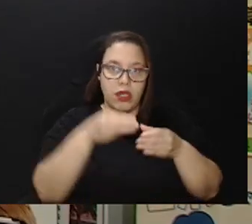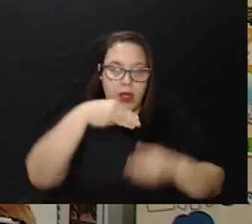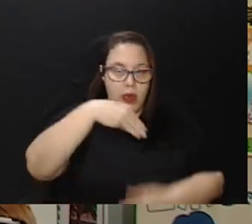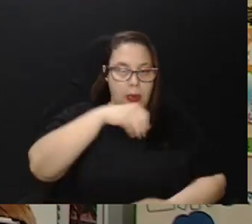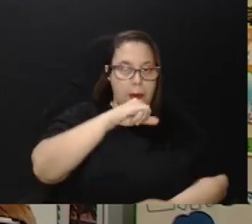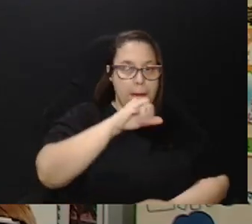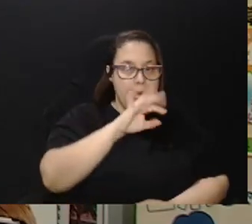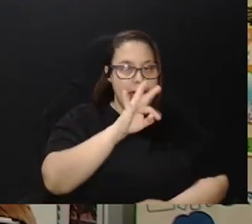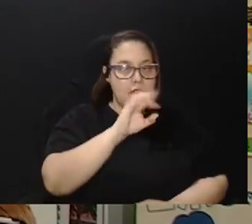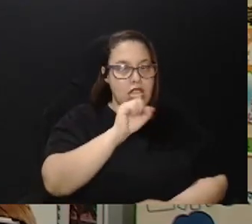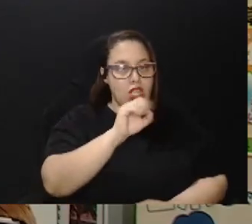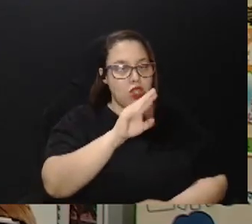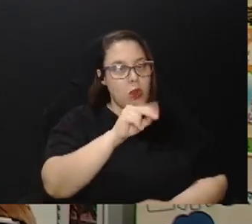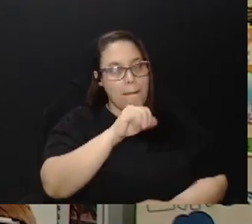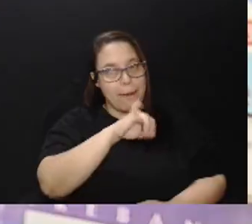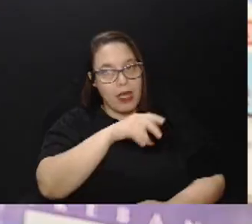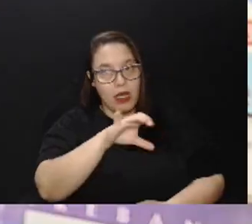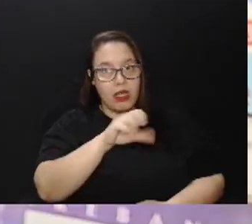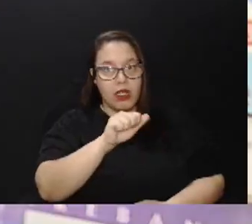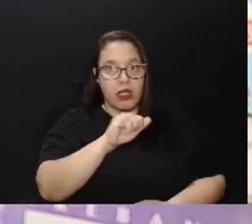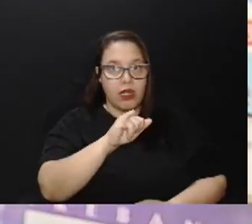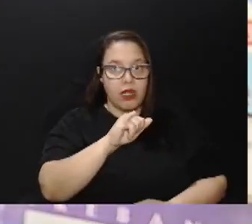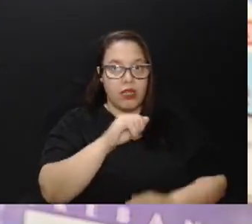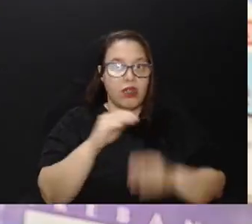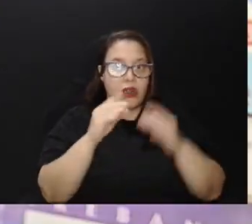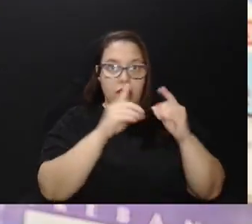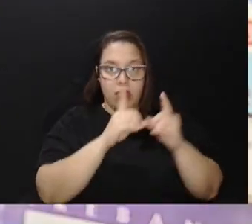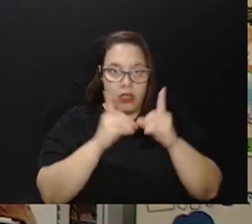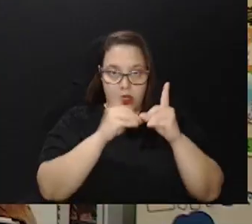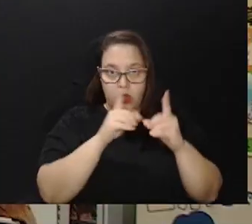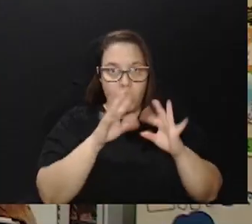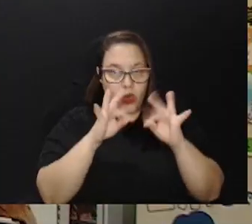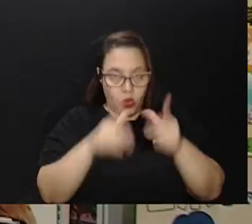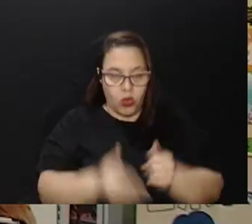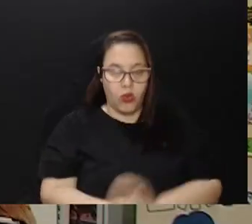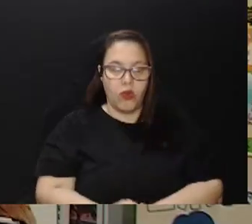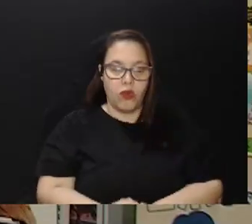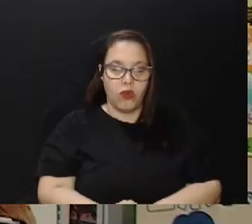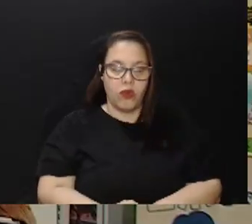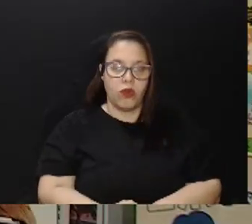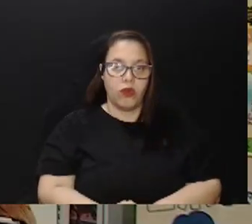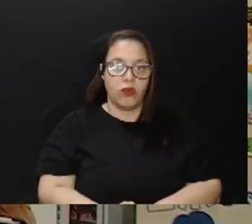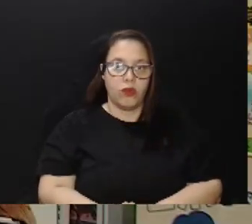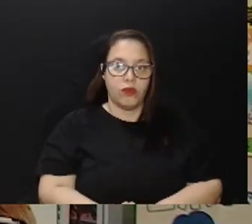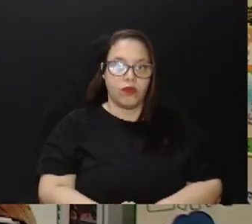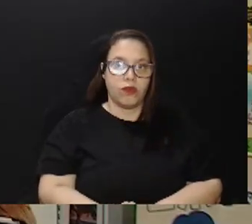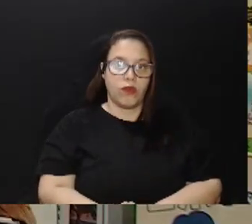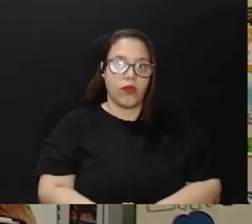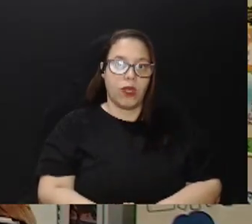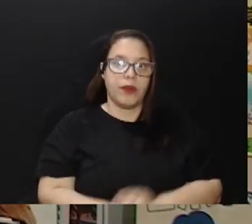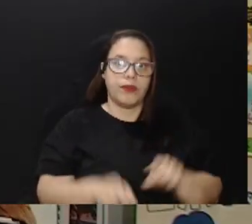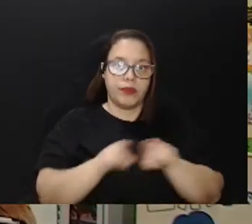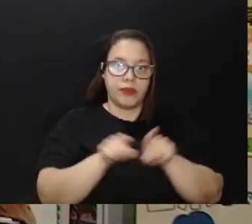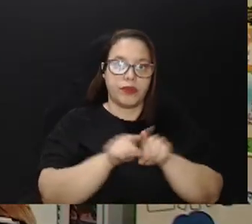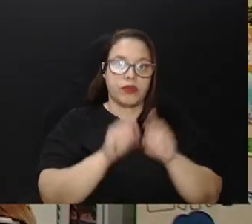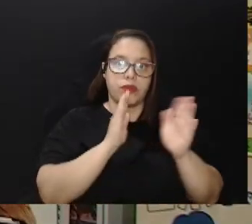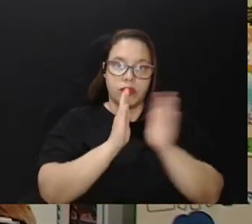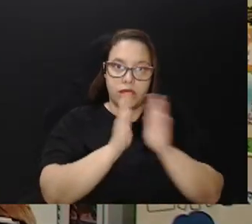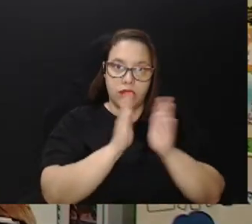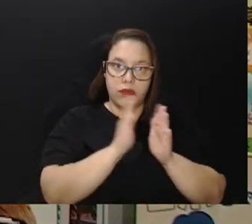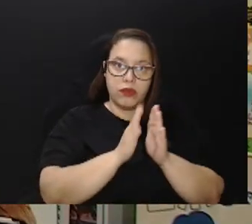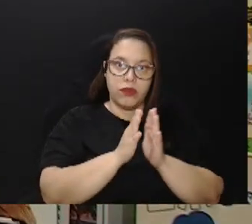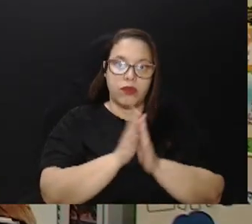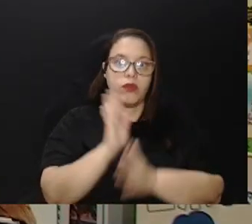né, nossa, alcança tudo. Eles estavam também nessa época já com algum poder